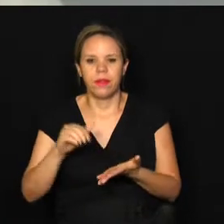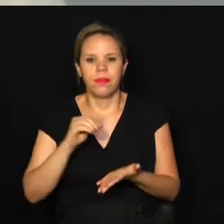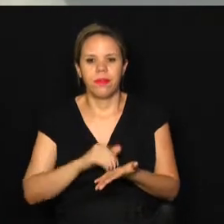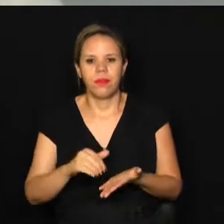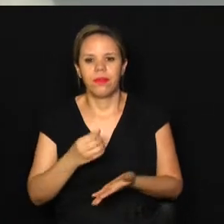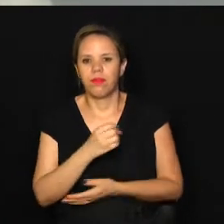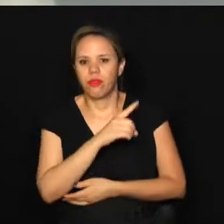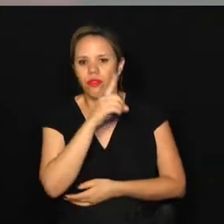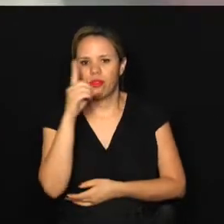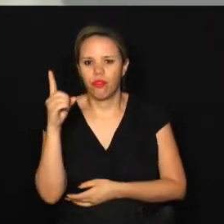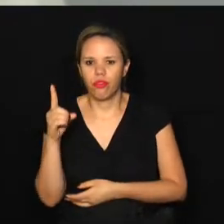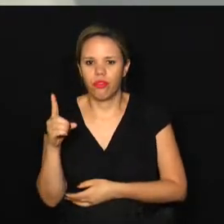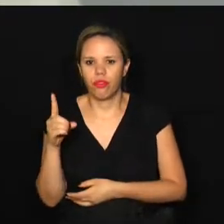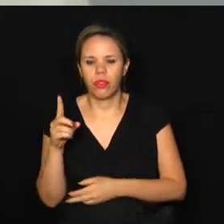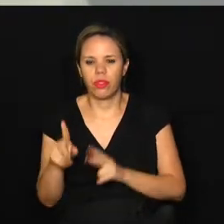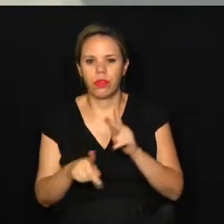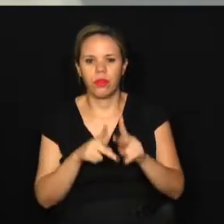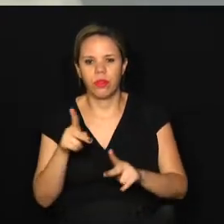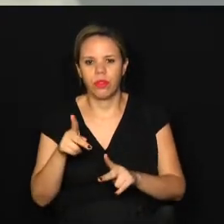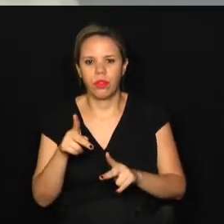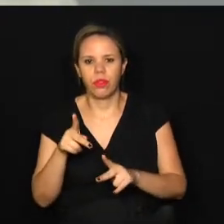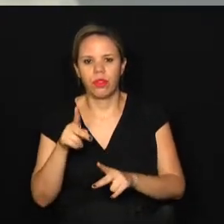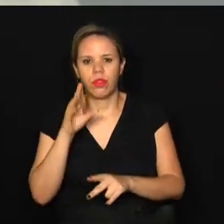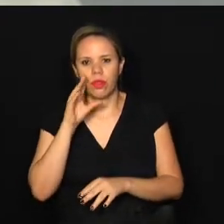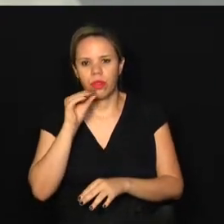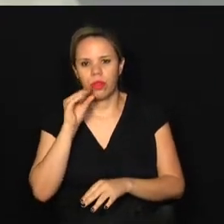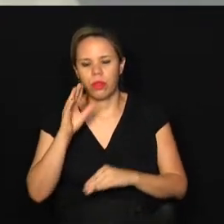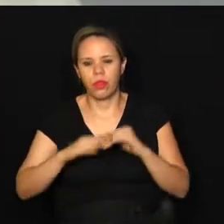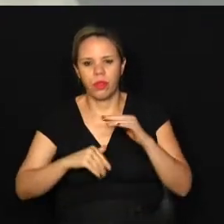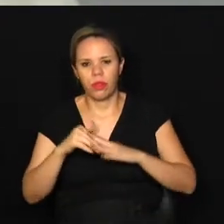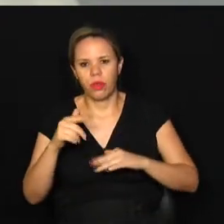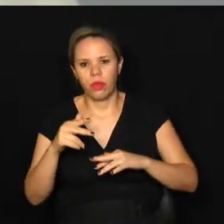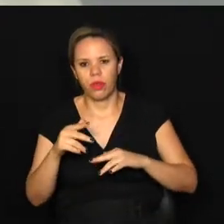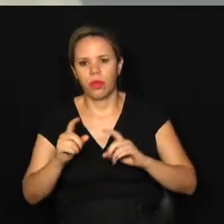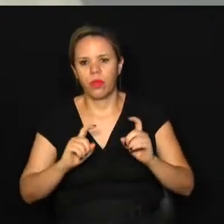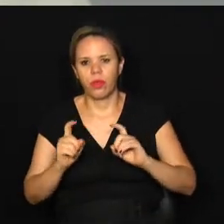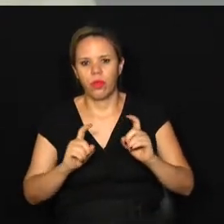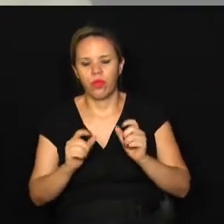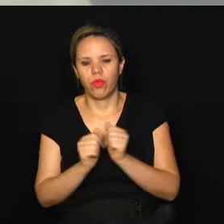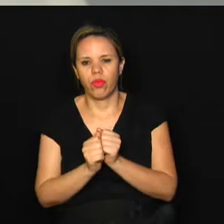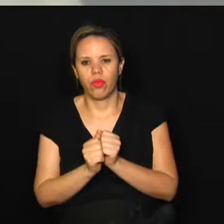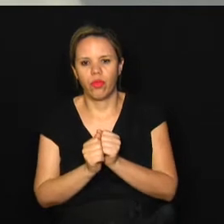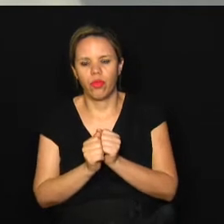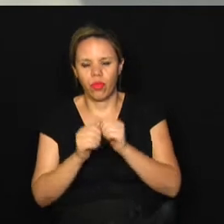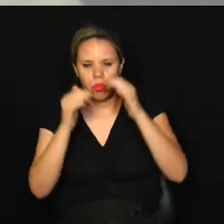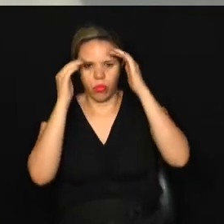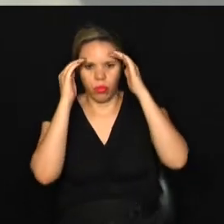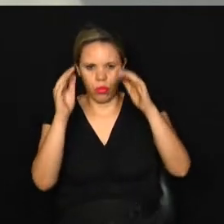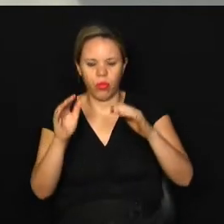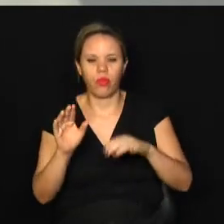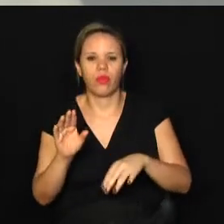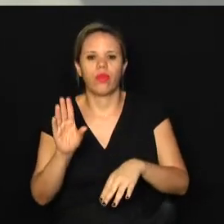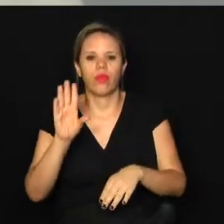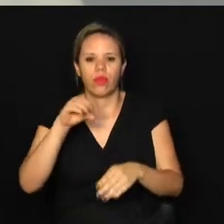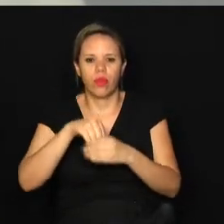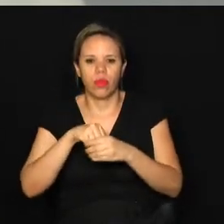Bom dia também aos demais técnicos que estão reunidos para cumprir a legislação,